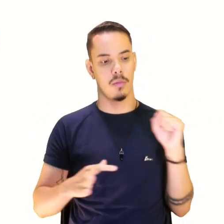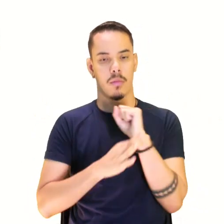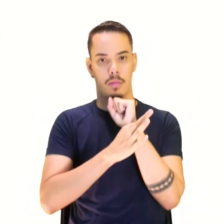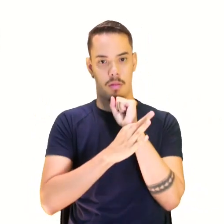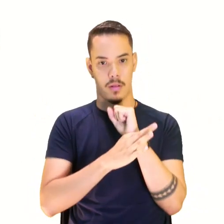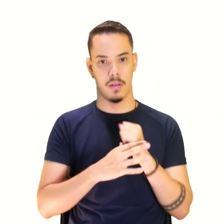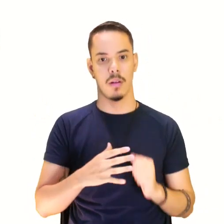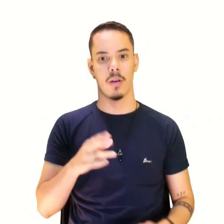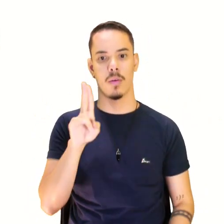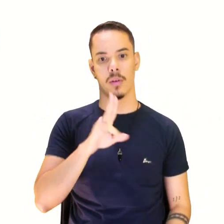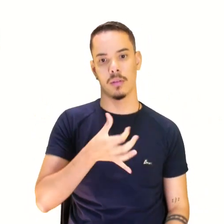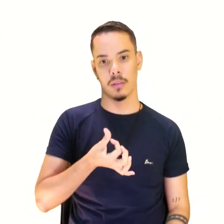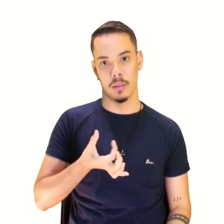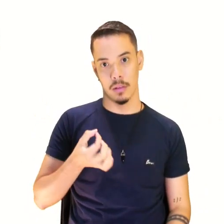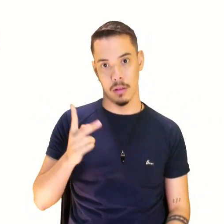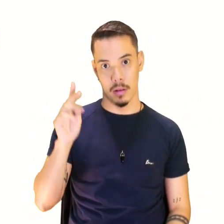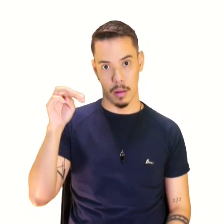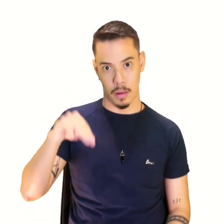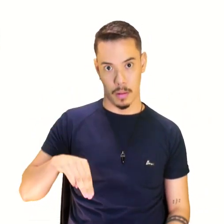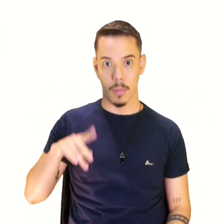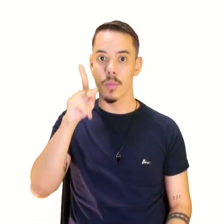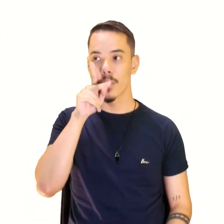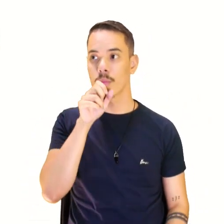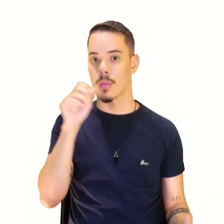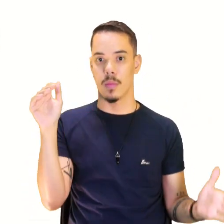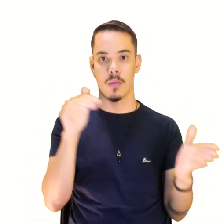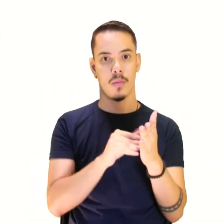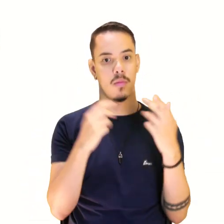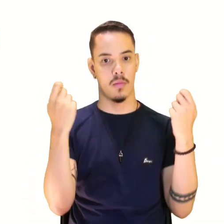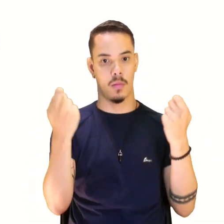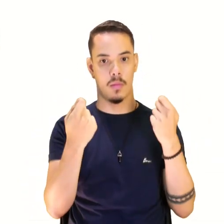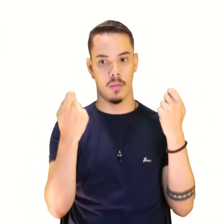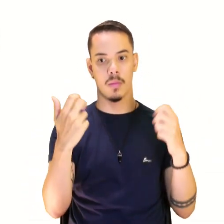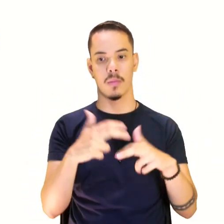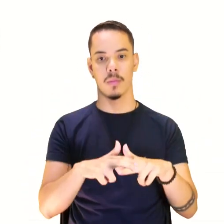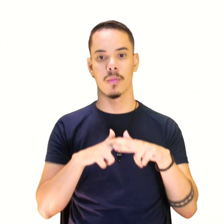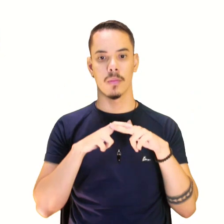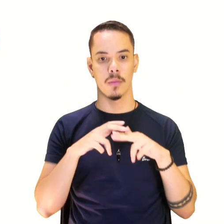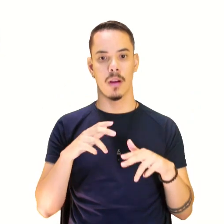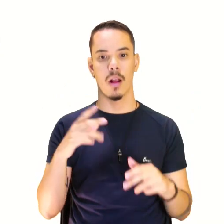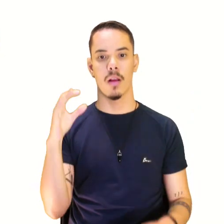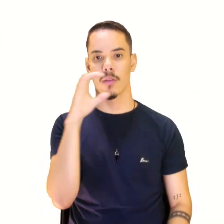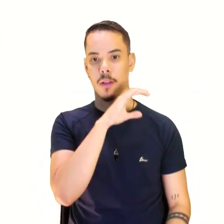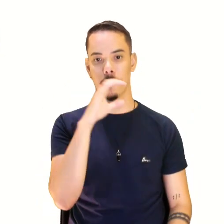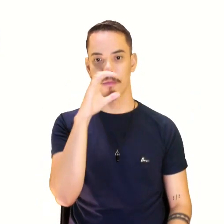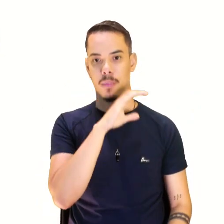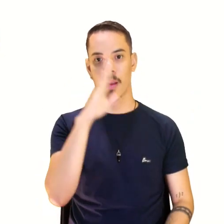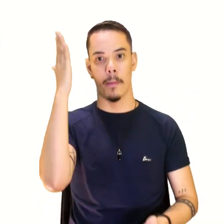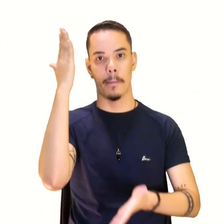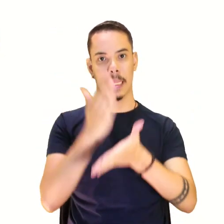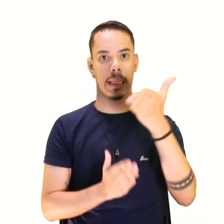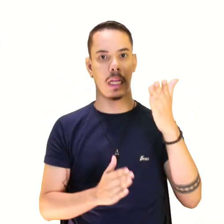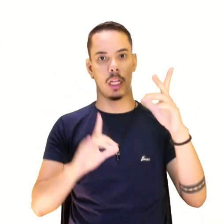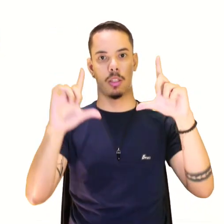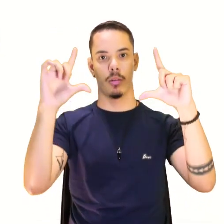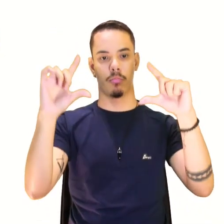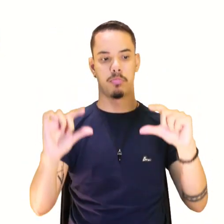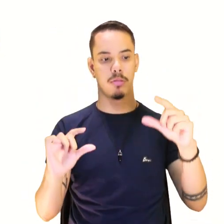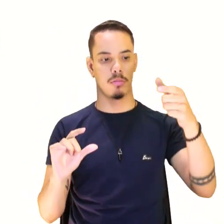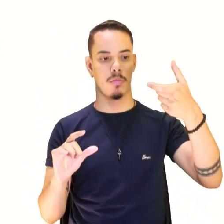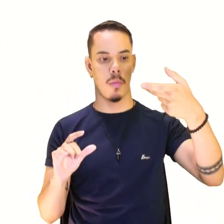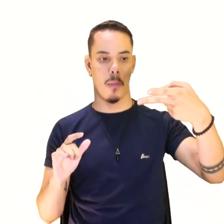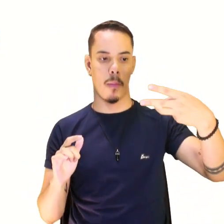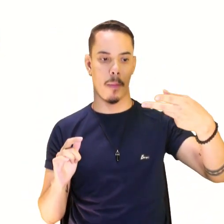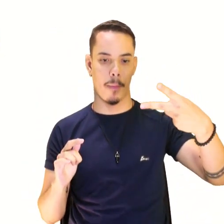eu vou com 60 km por hora. Olha só, a minha velocidade caiu pela metade. Então o